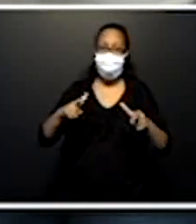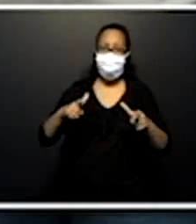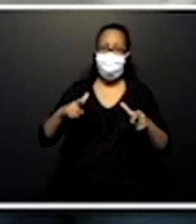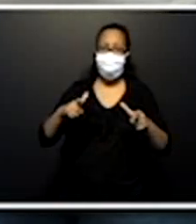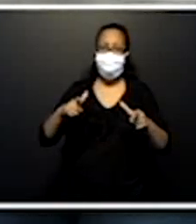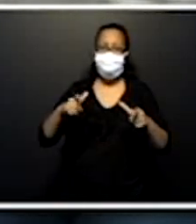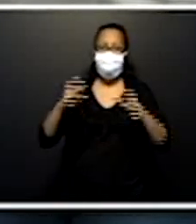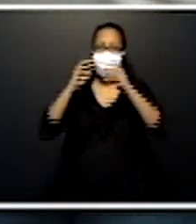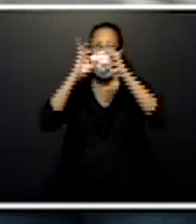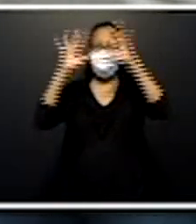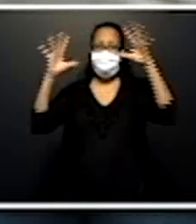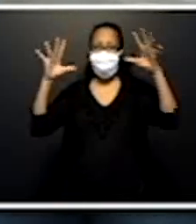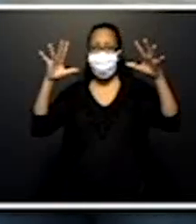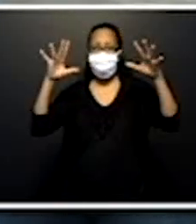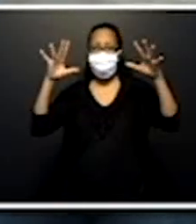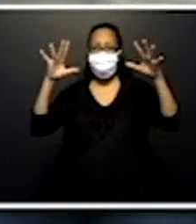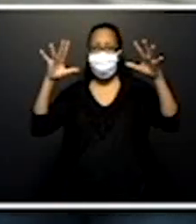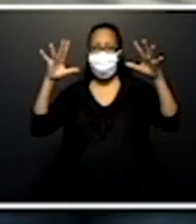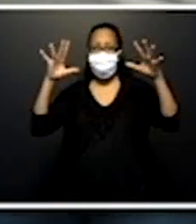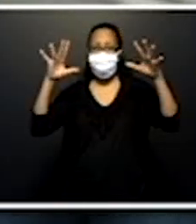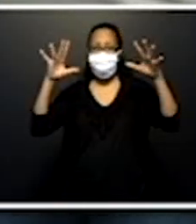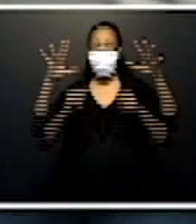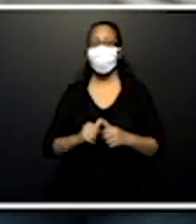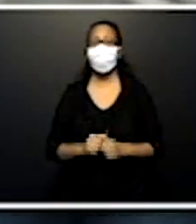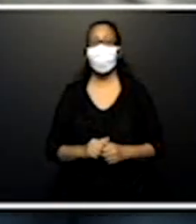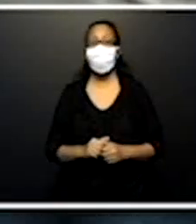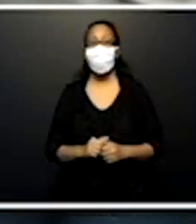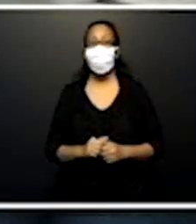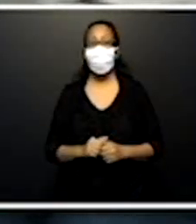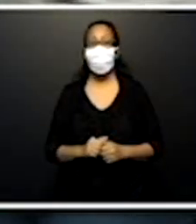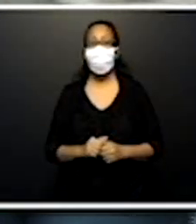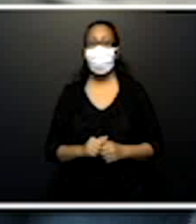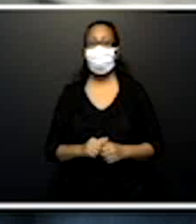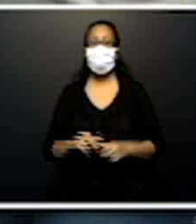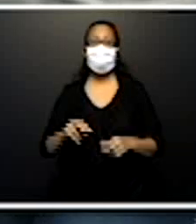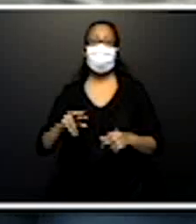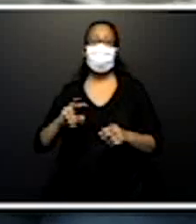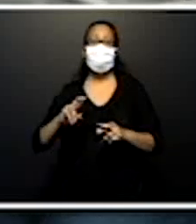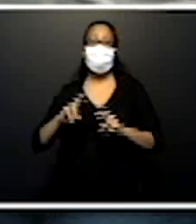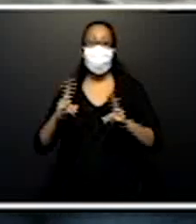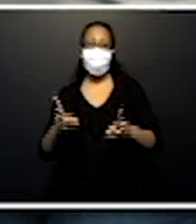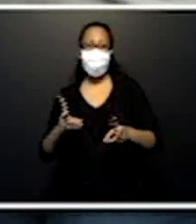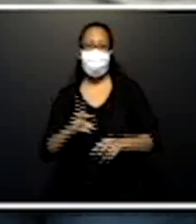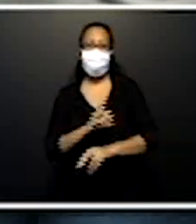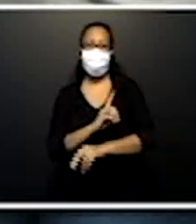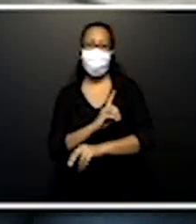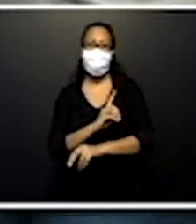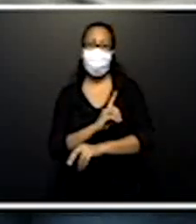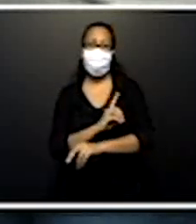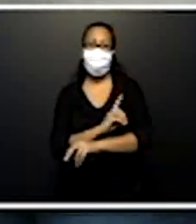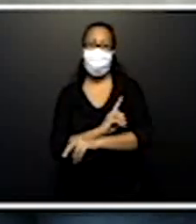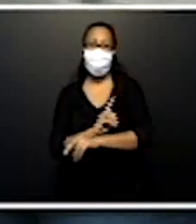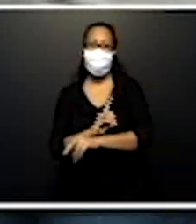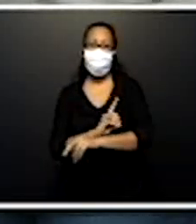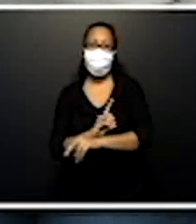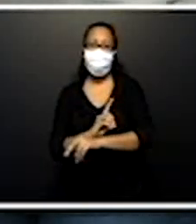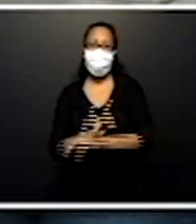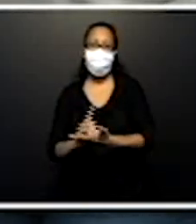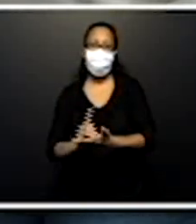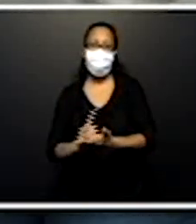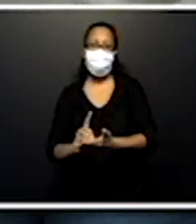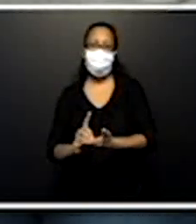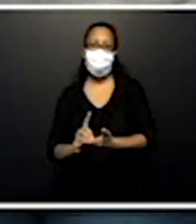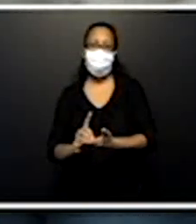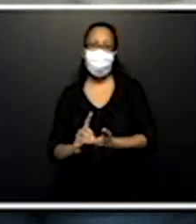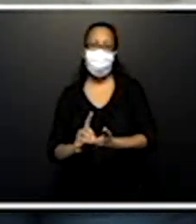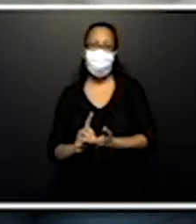aquela propriamente dita, aquela da significação do dicionário. Então, quando eu falo, nossa, a casa caiu, não é porque a casa está